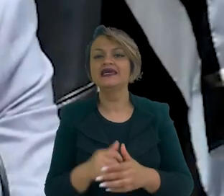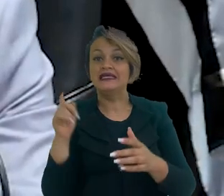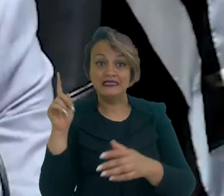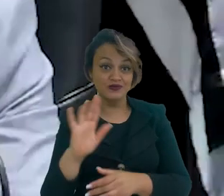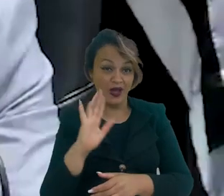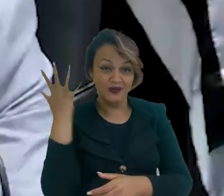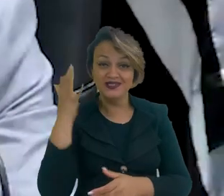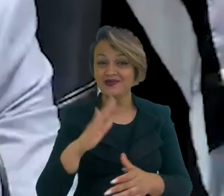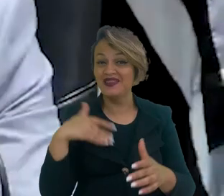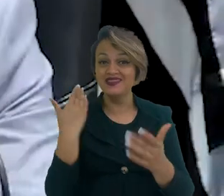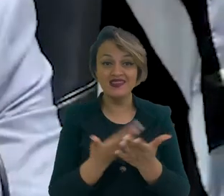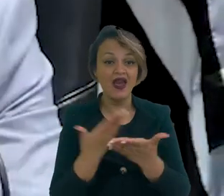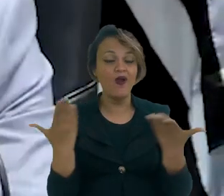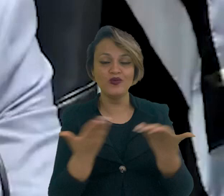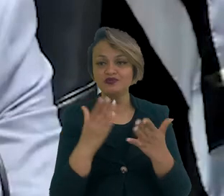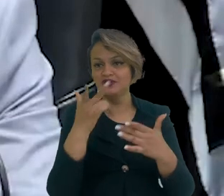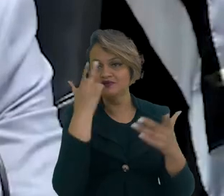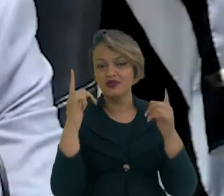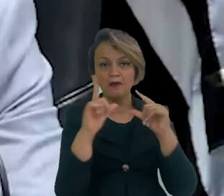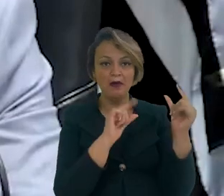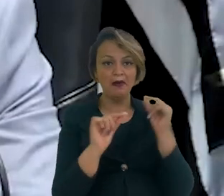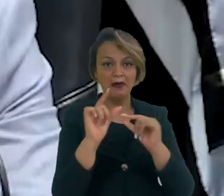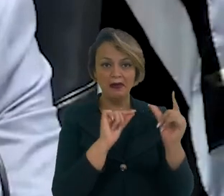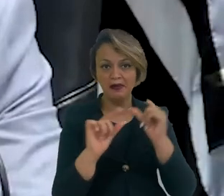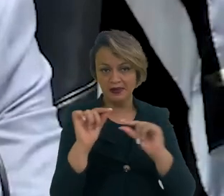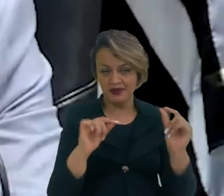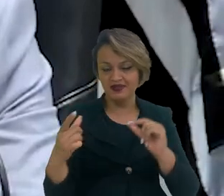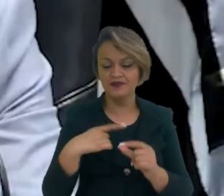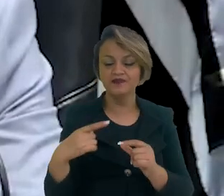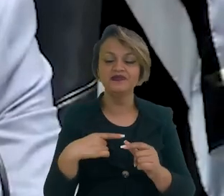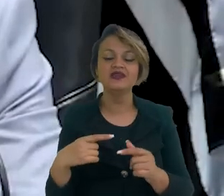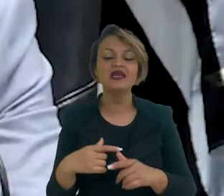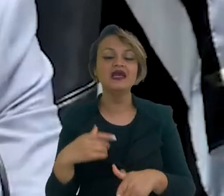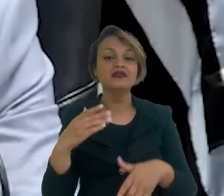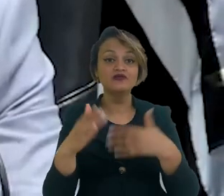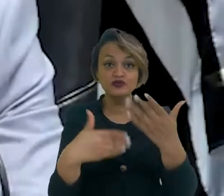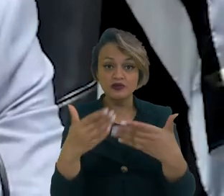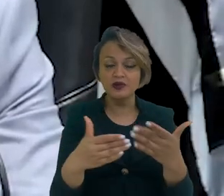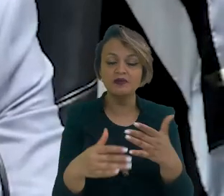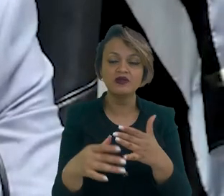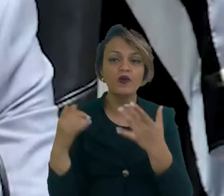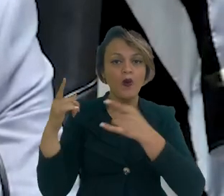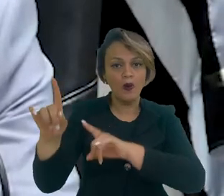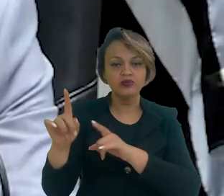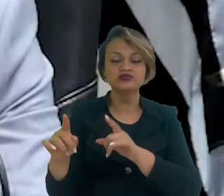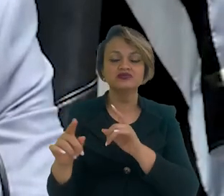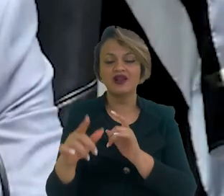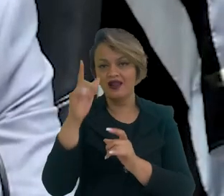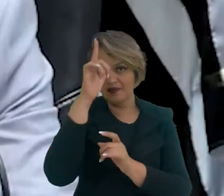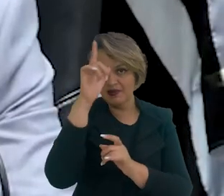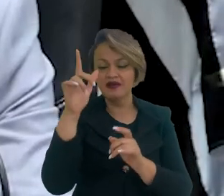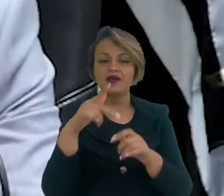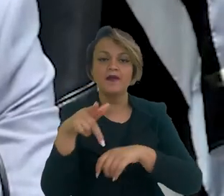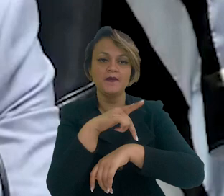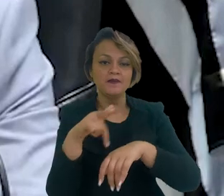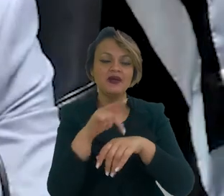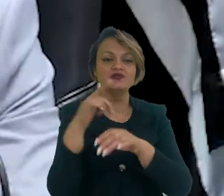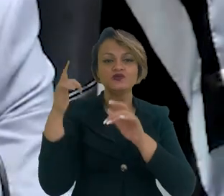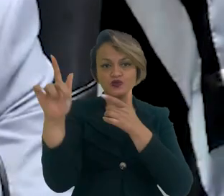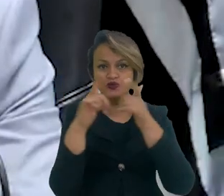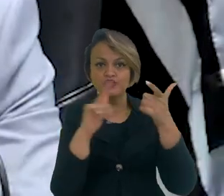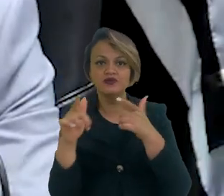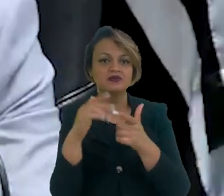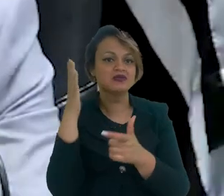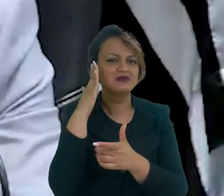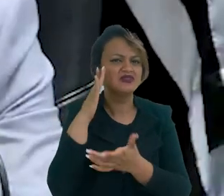obviamente muitos debate a respeito desse caso até hoje e houve um desdobramento principalmente na